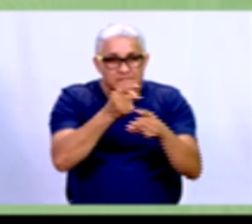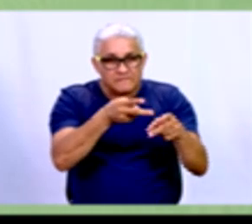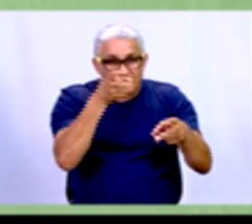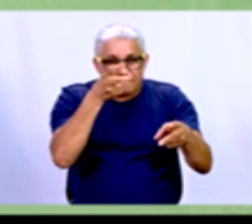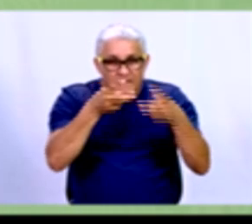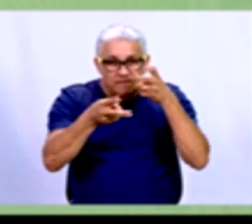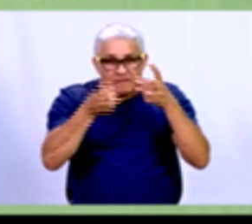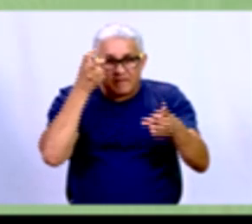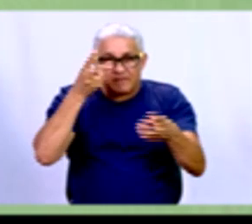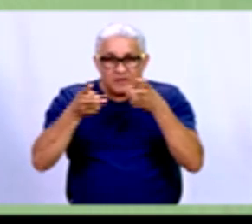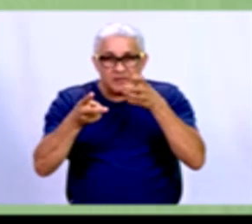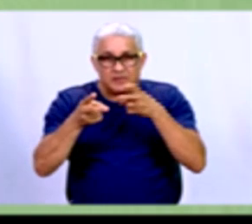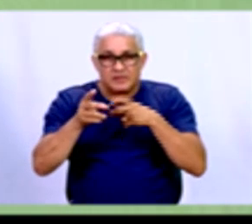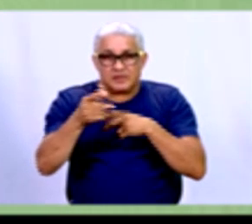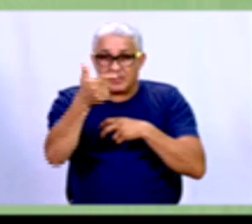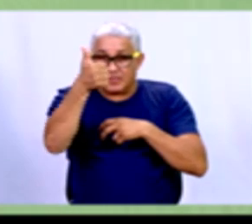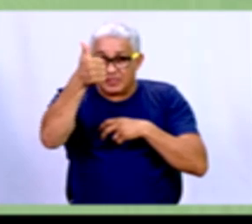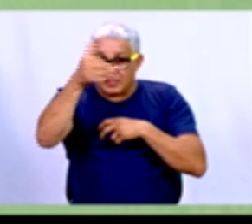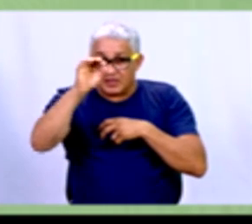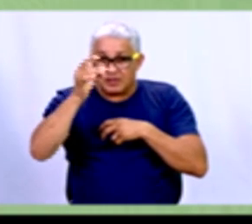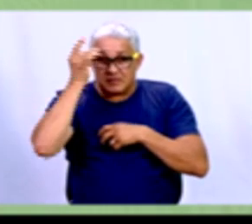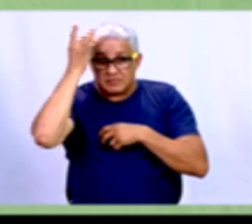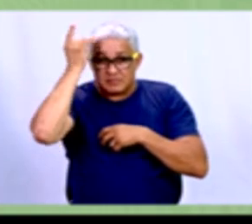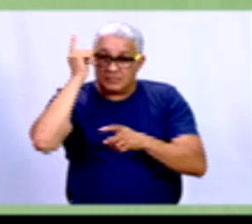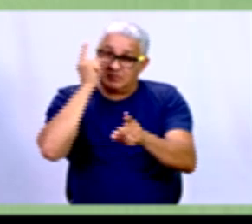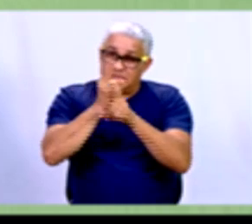facilidades em IHC. Nesses